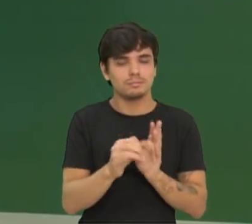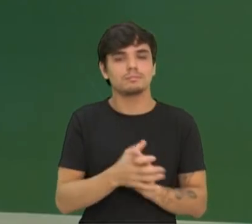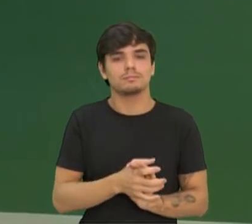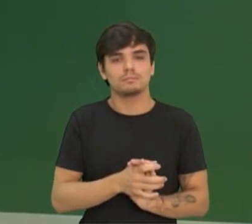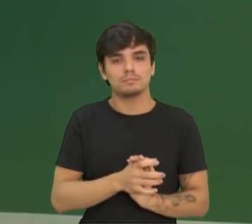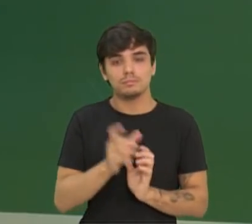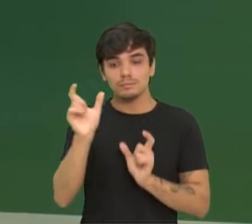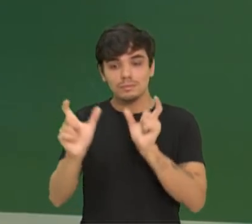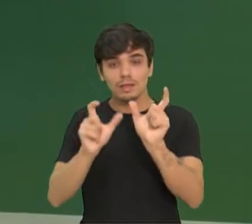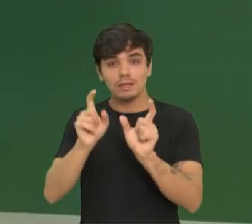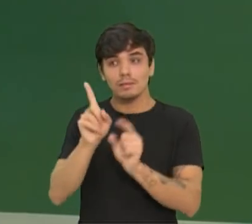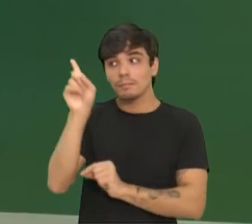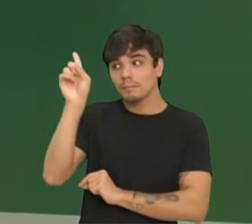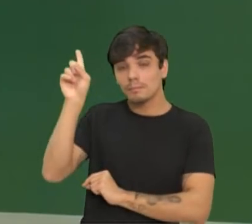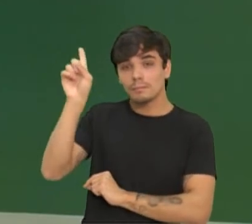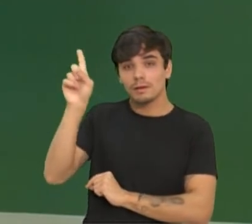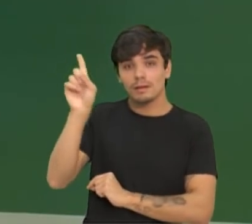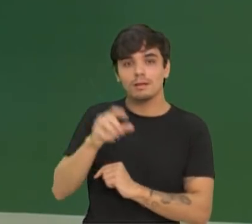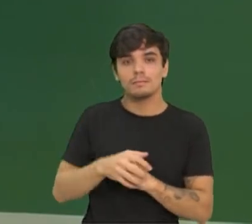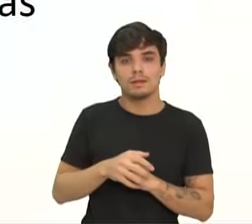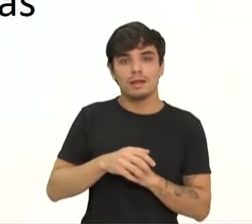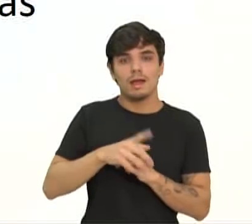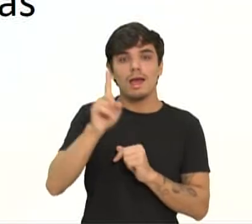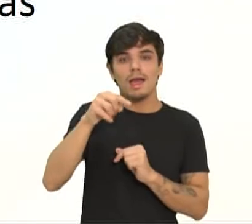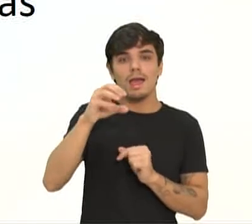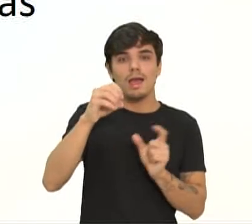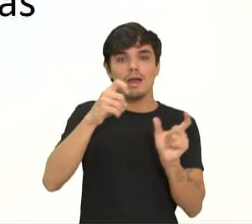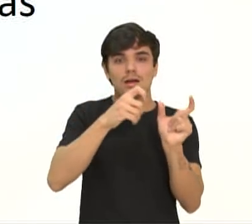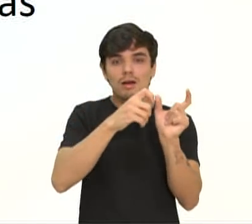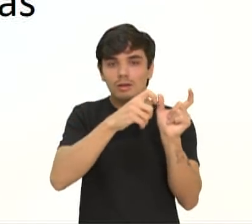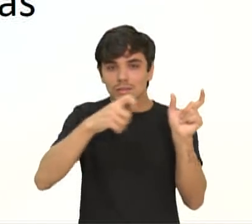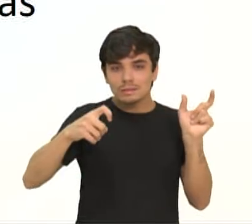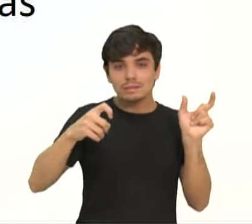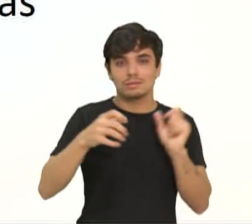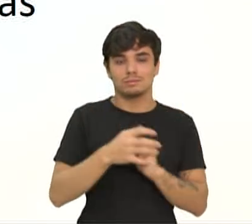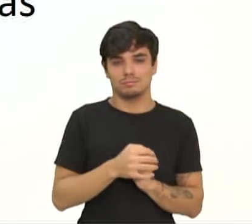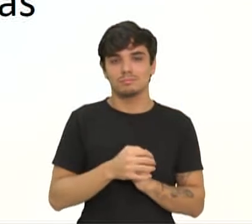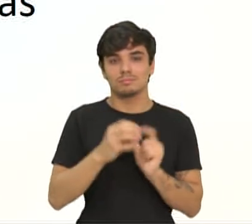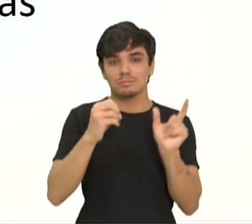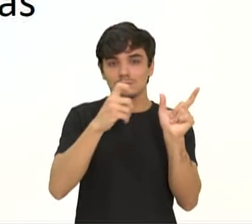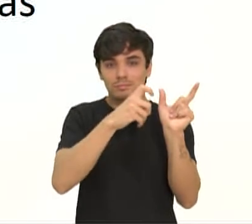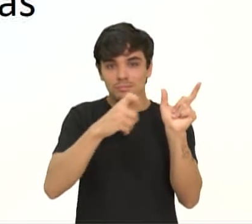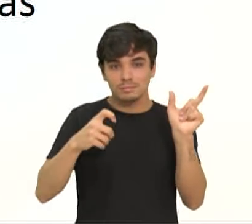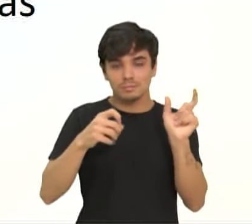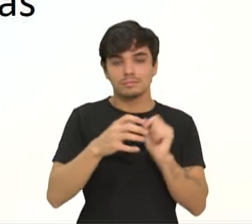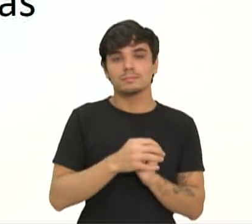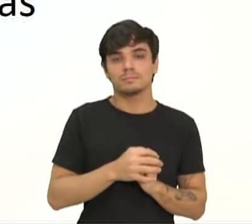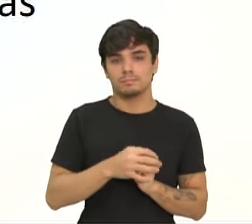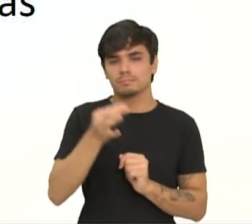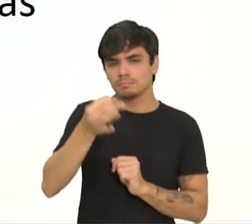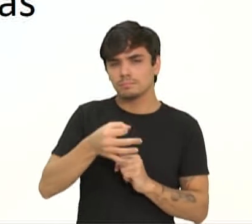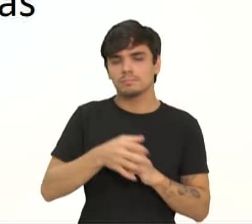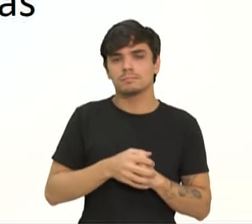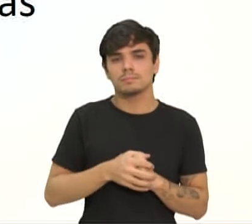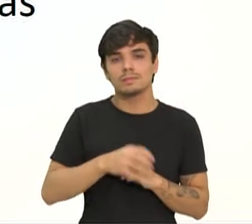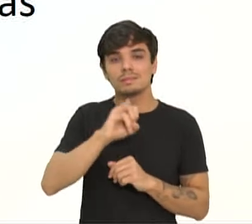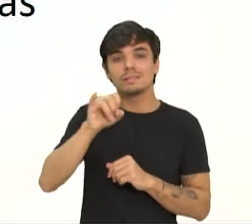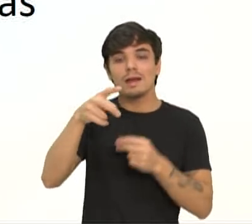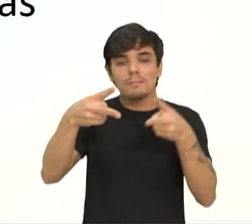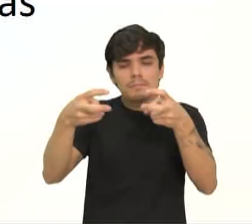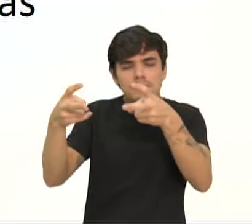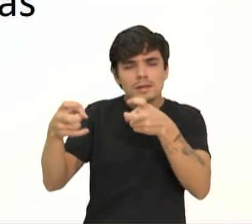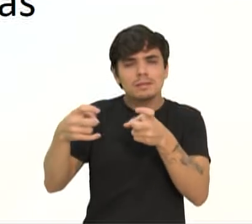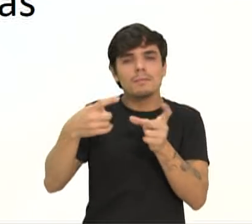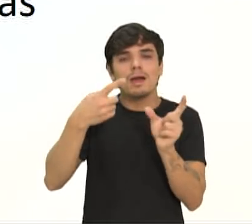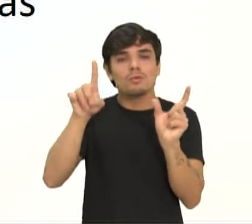nosso quadro aqui, elas são oxítonas. Isso mesmo, oxítonas. Se você reparar, a última sílaba